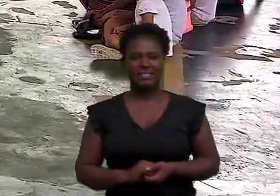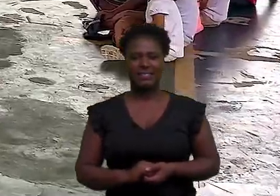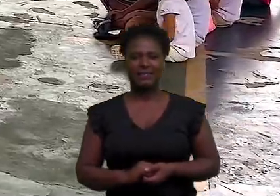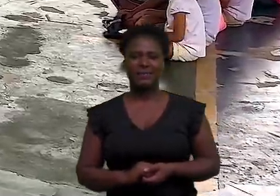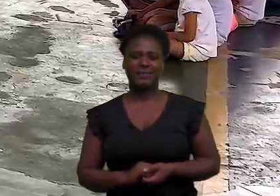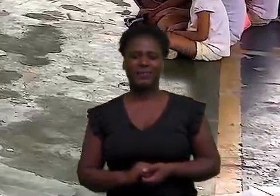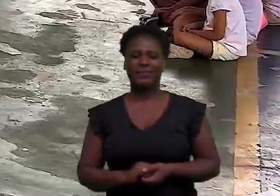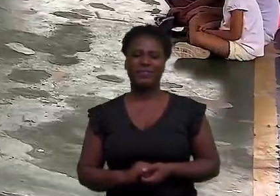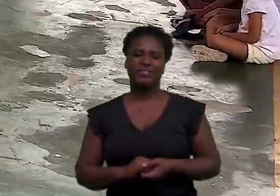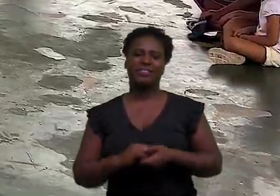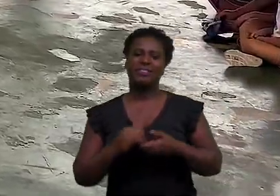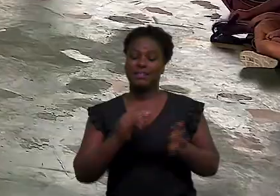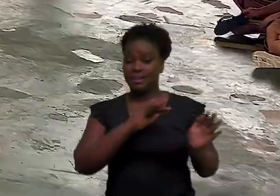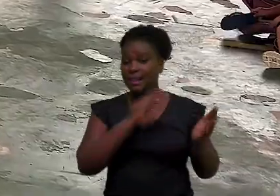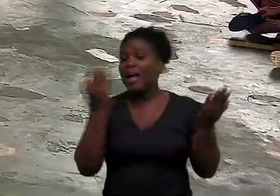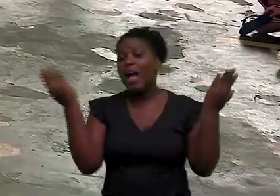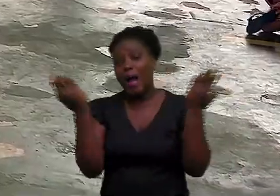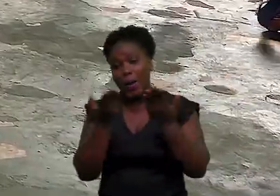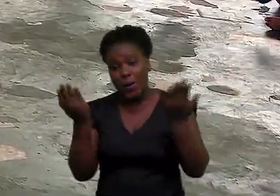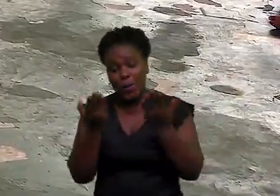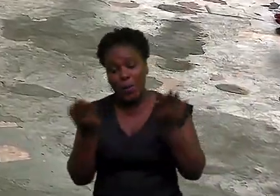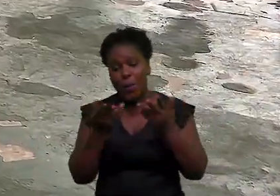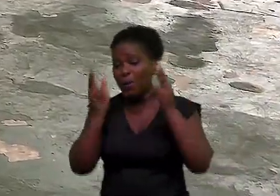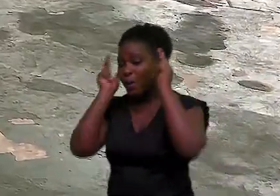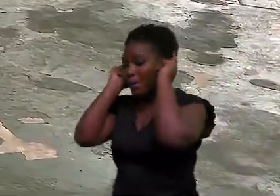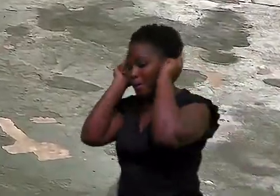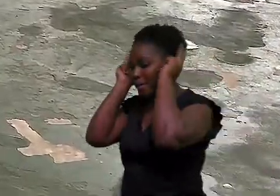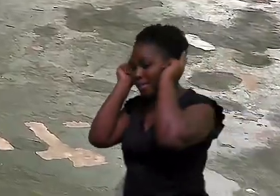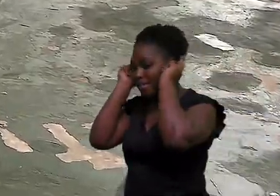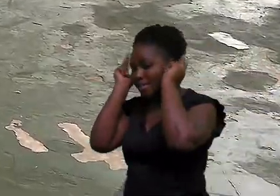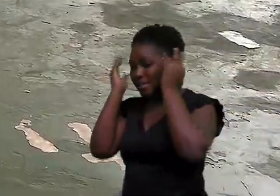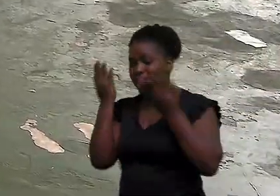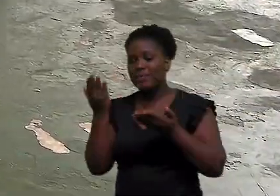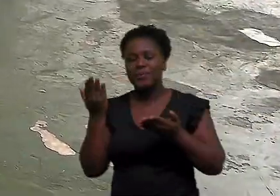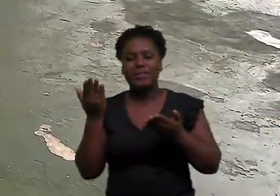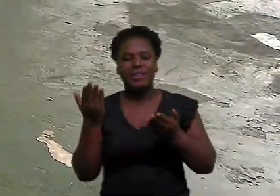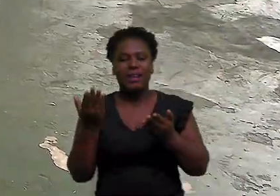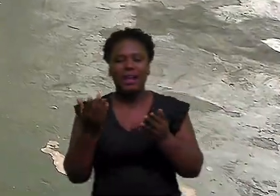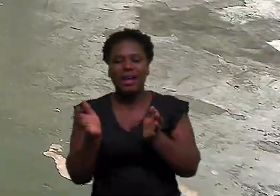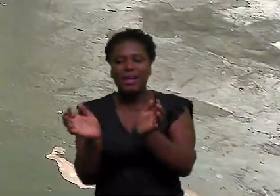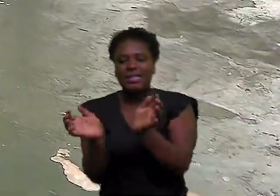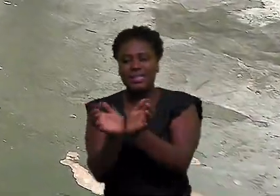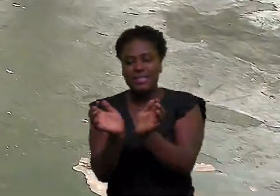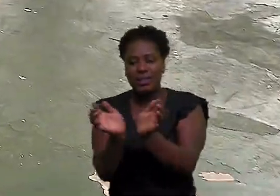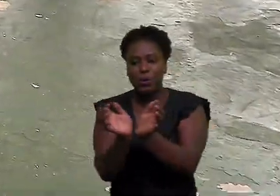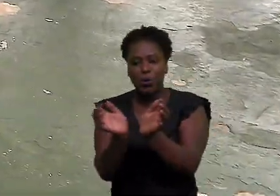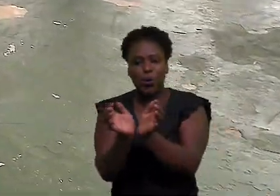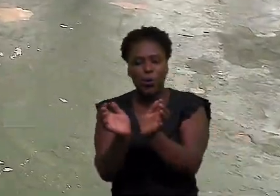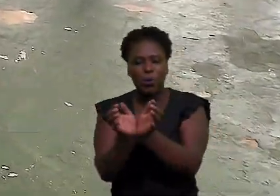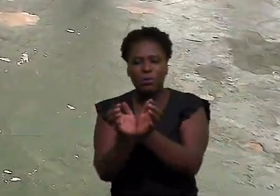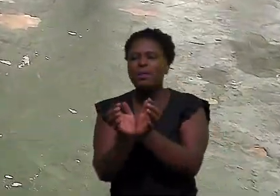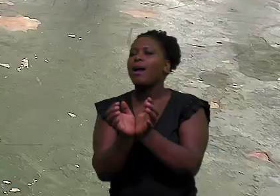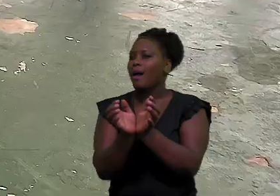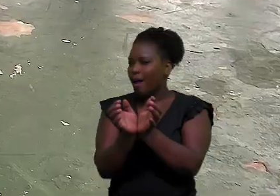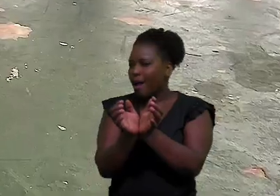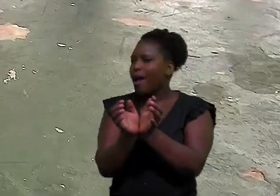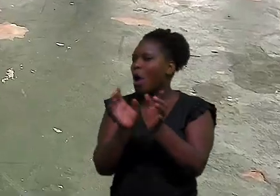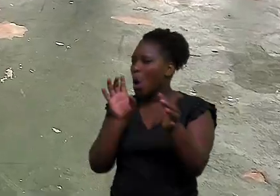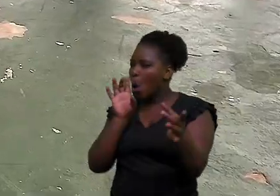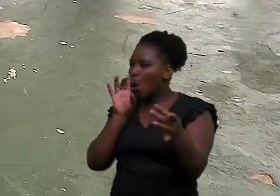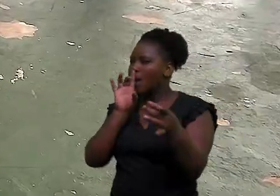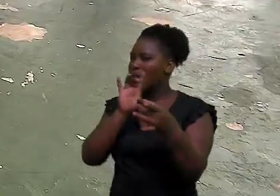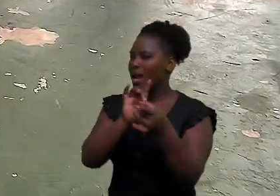Olha, PG, essa turma, elas estão antenadas, né, turma? Né, turminha? Vocês